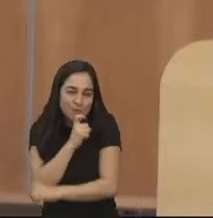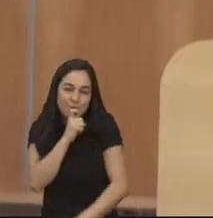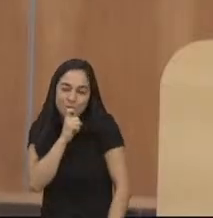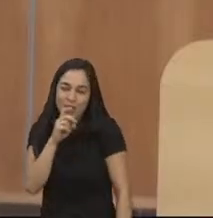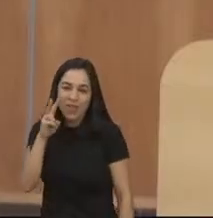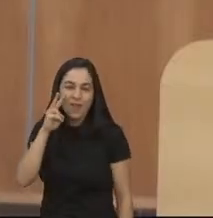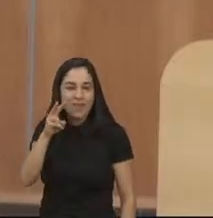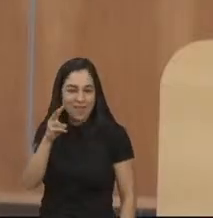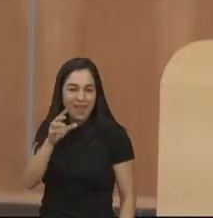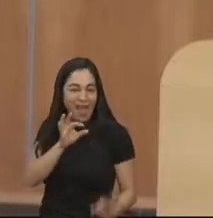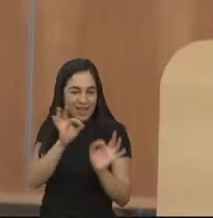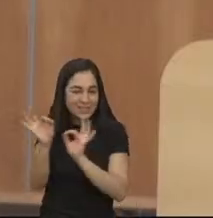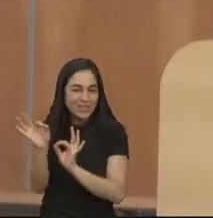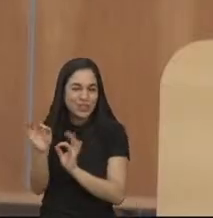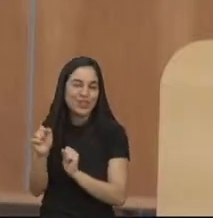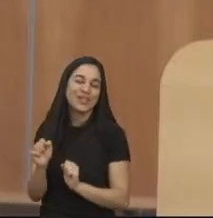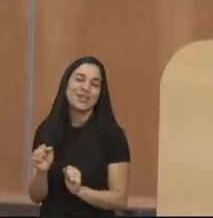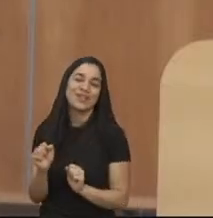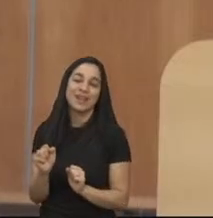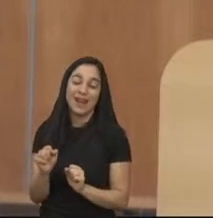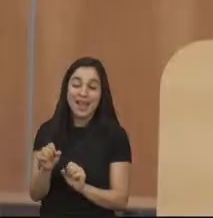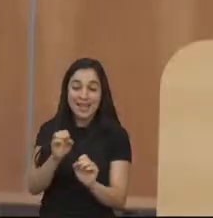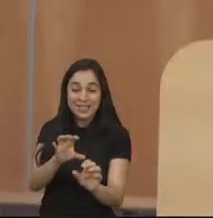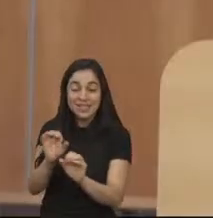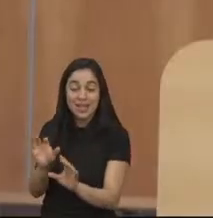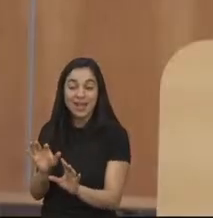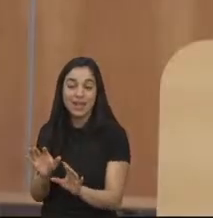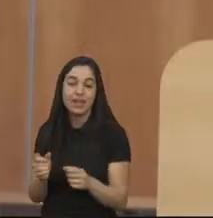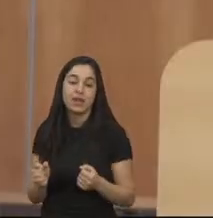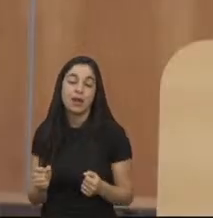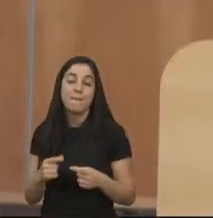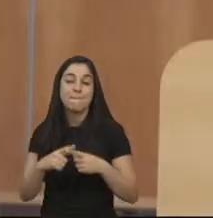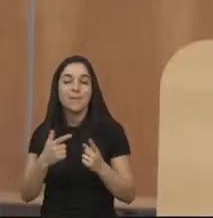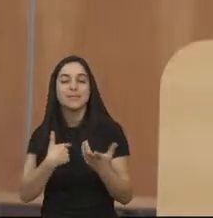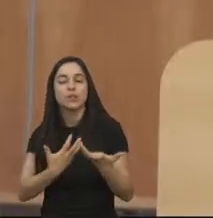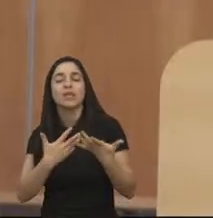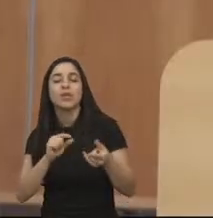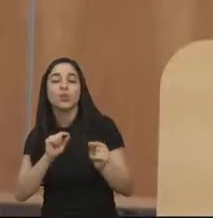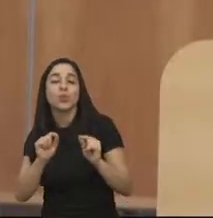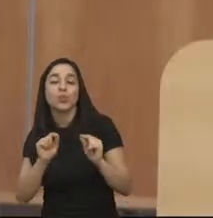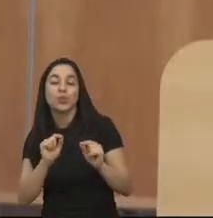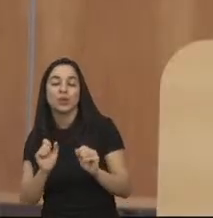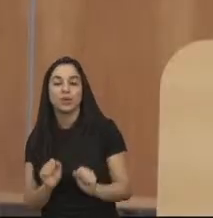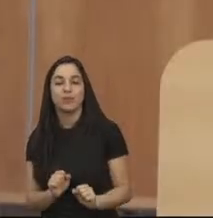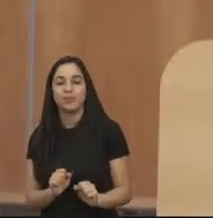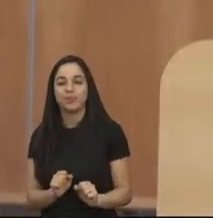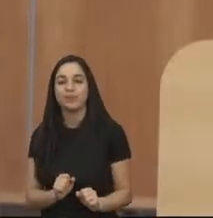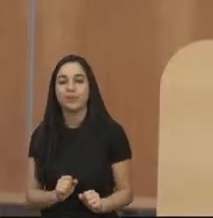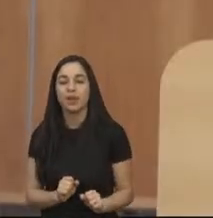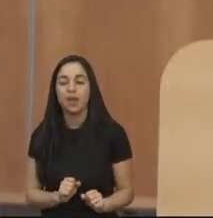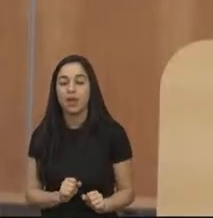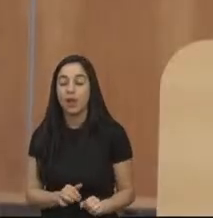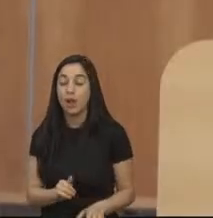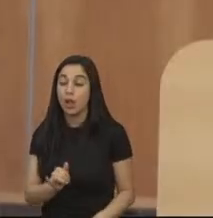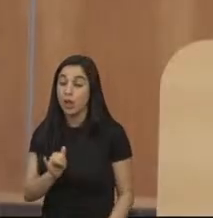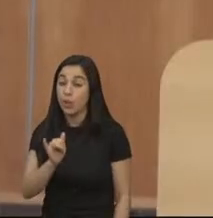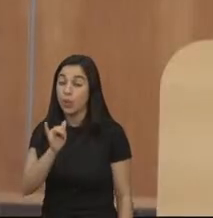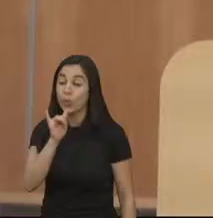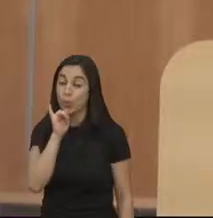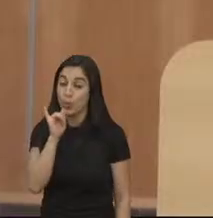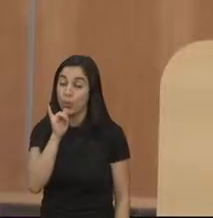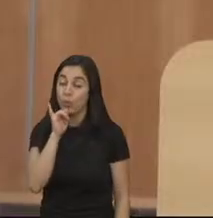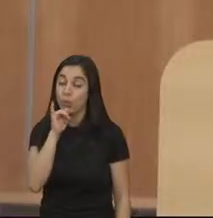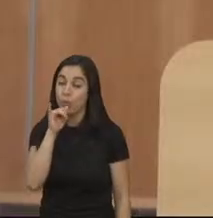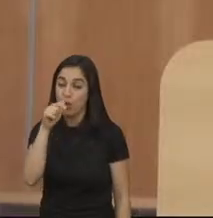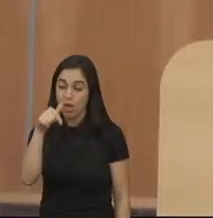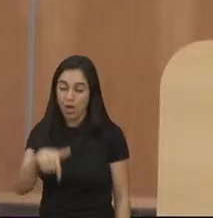dando as aulas para eles, mas eu gostaria de deixar aqui um exemplo